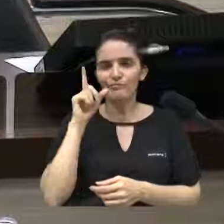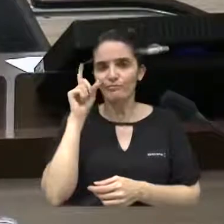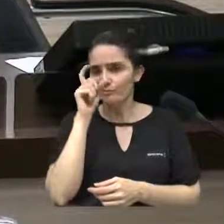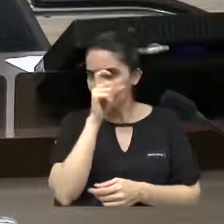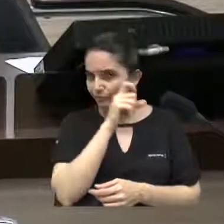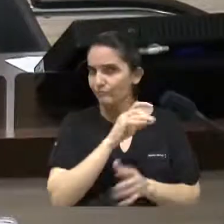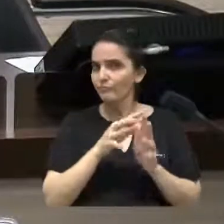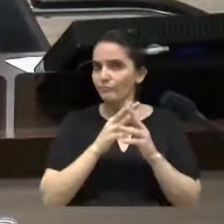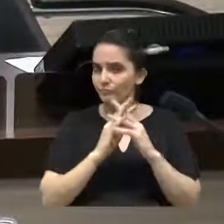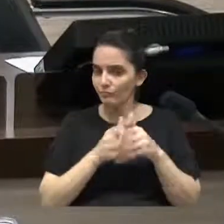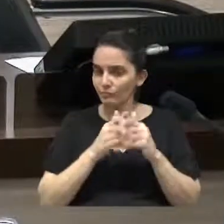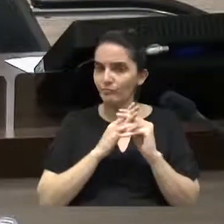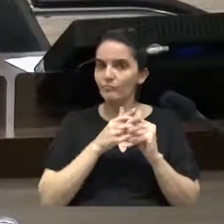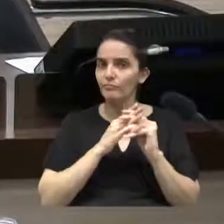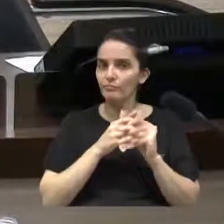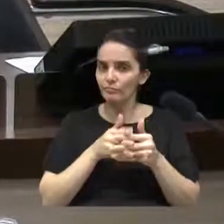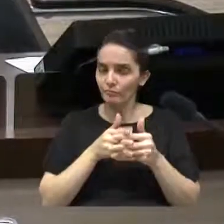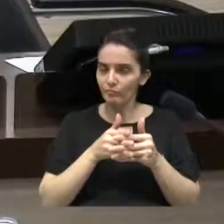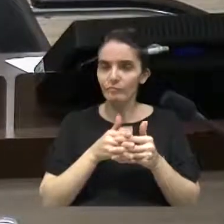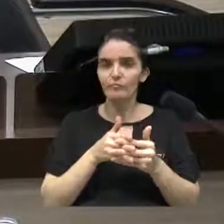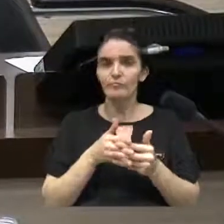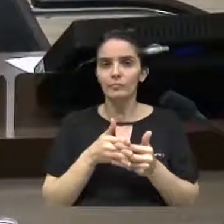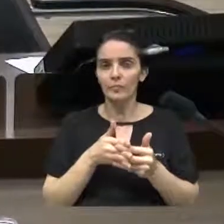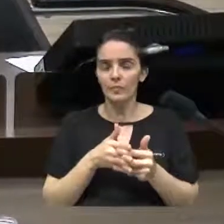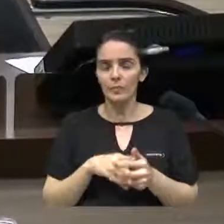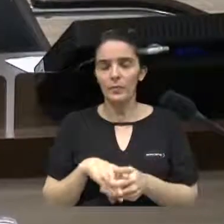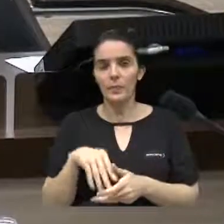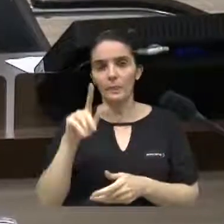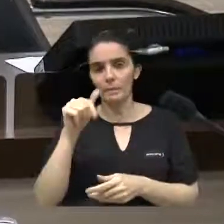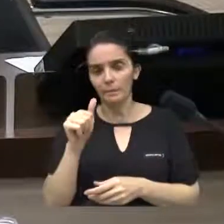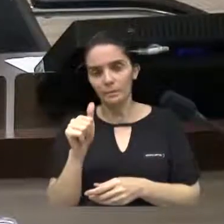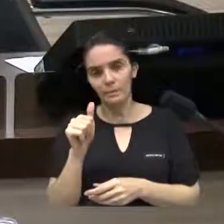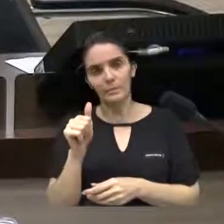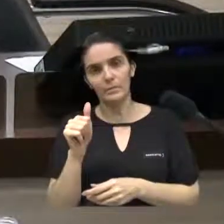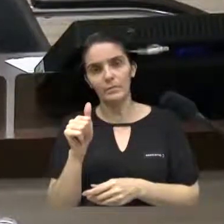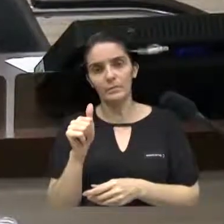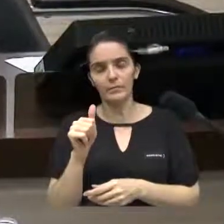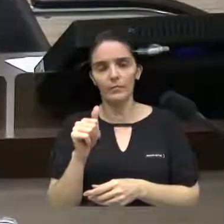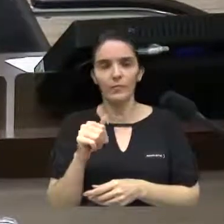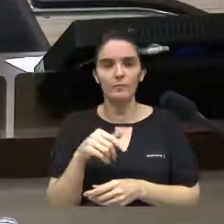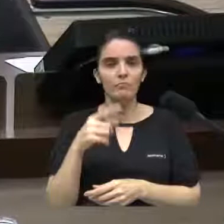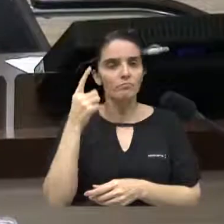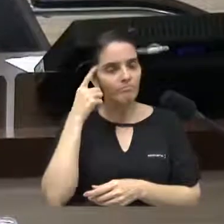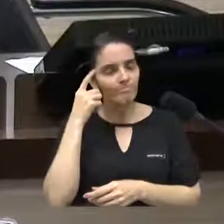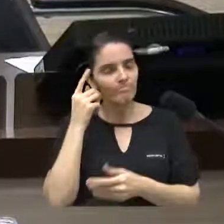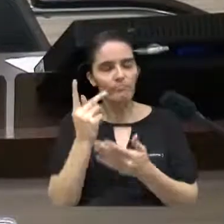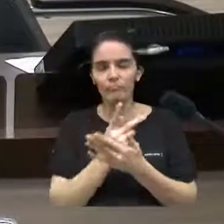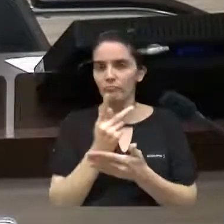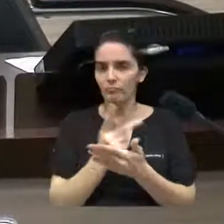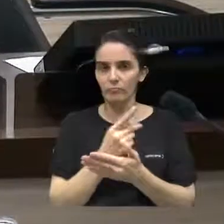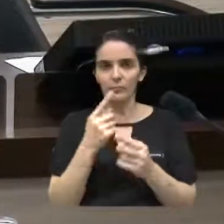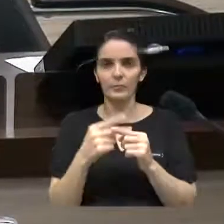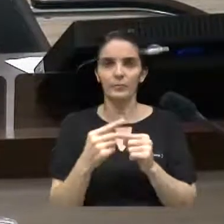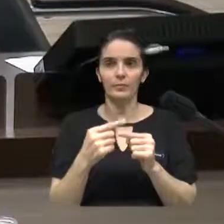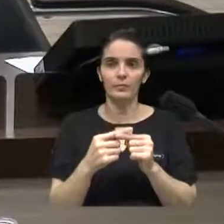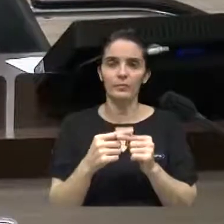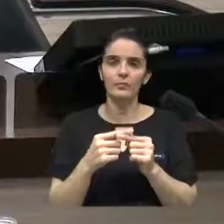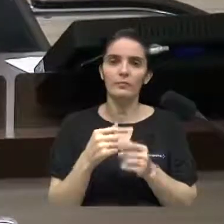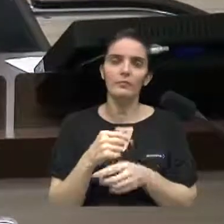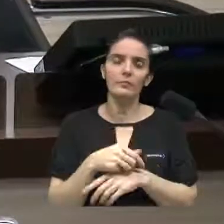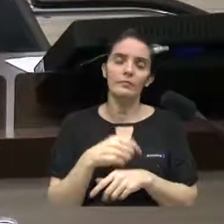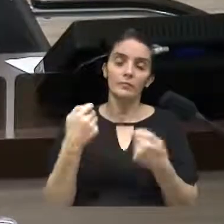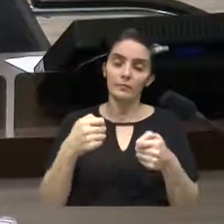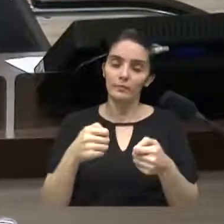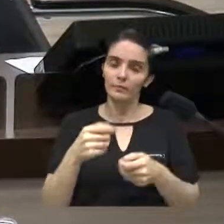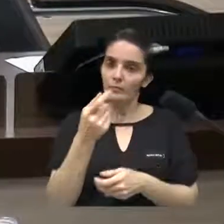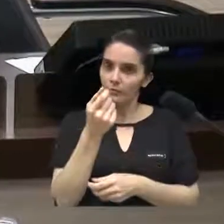vezes, demorado, e a gente acaba sendo induzido em erro em razão dessa necessidade financeira